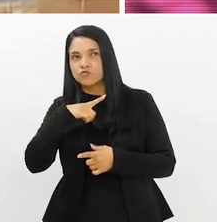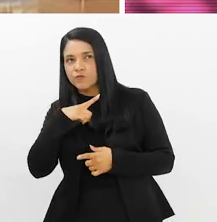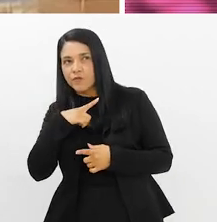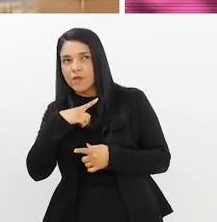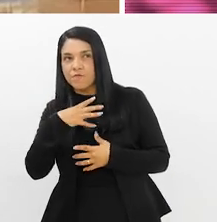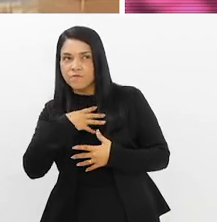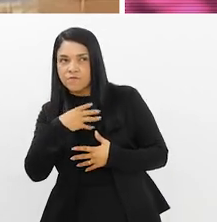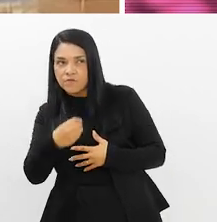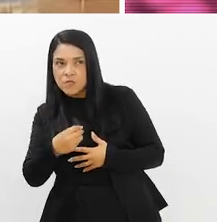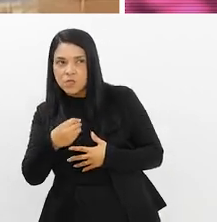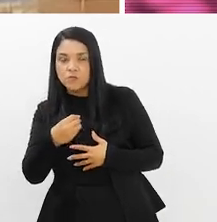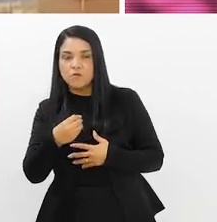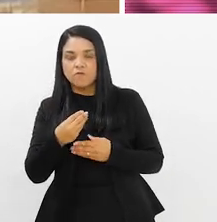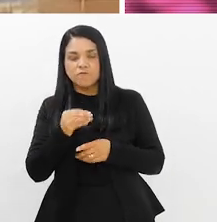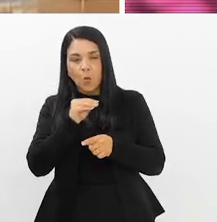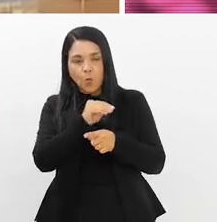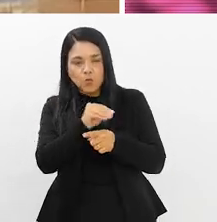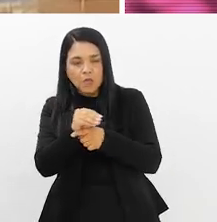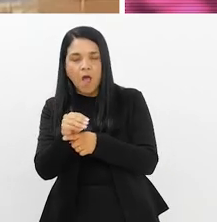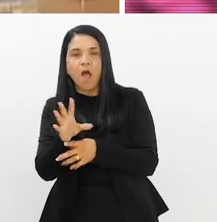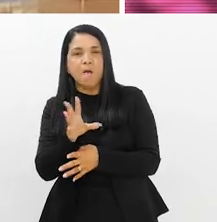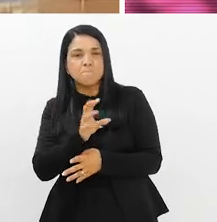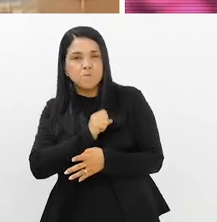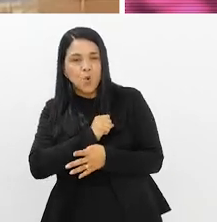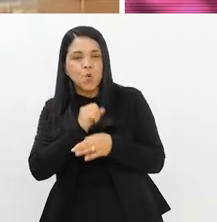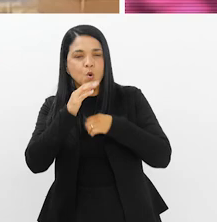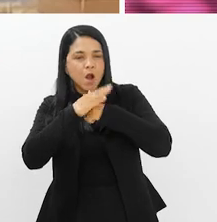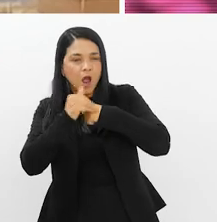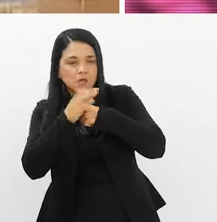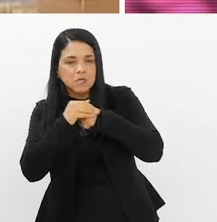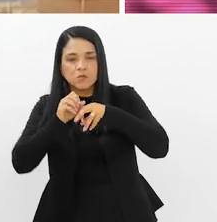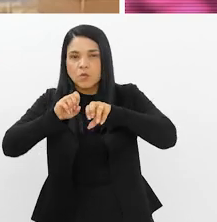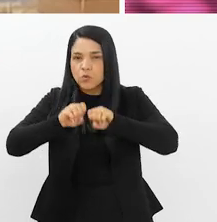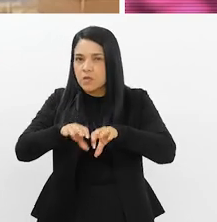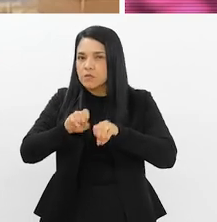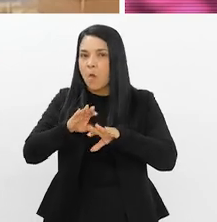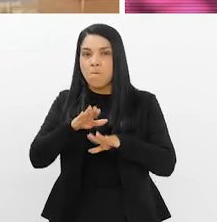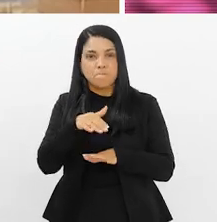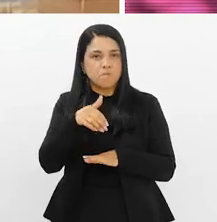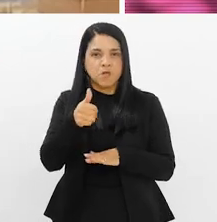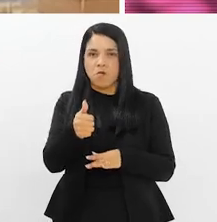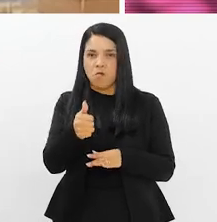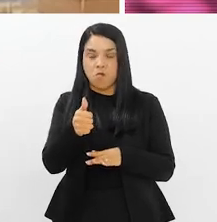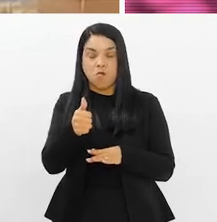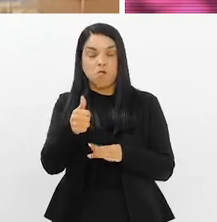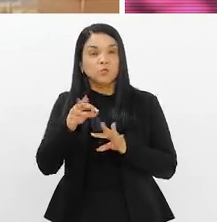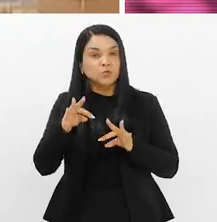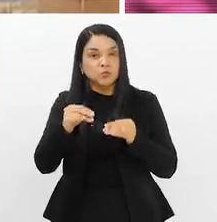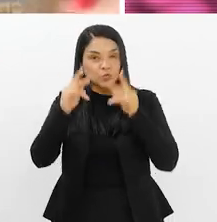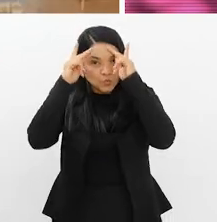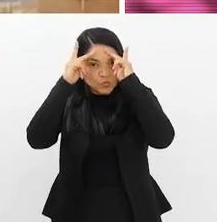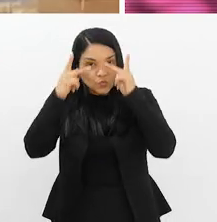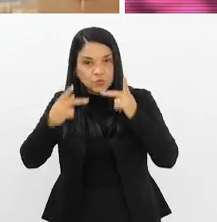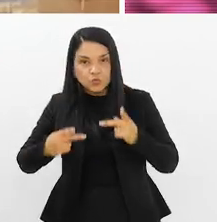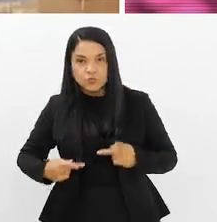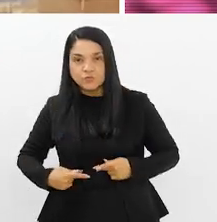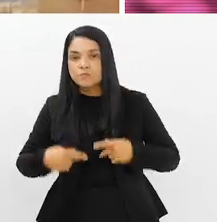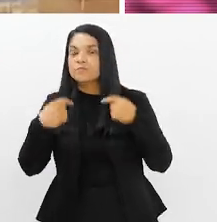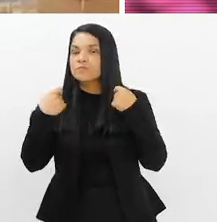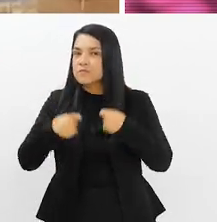eu tiver um filho, eu quero dar o melhor para ele. Amor, carinho, cuidado, educação, enfim, né? Tudo que um ser